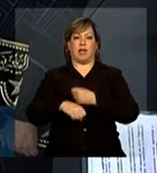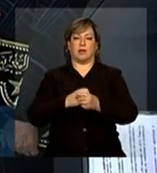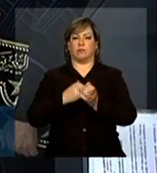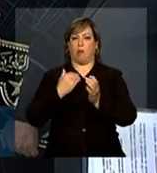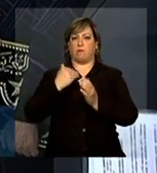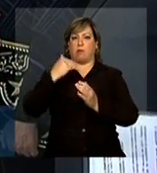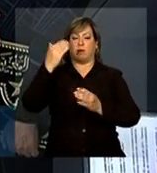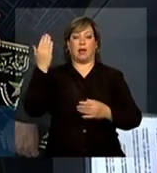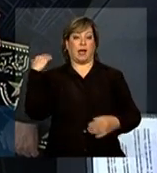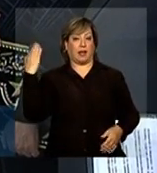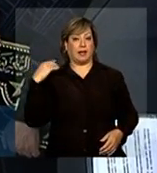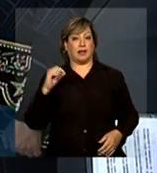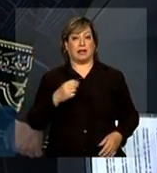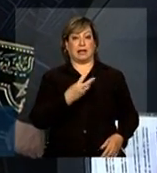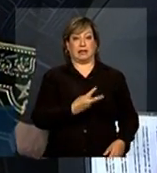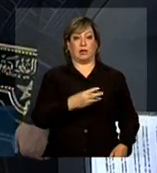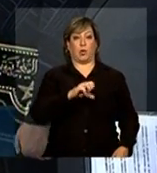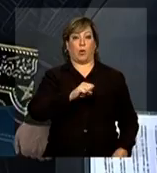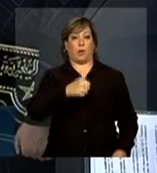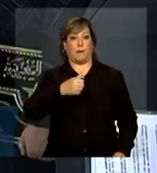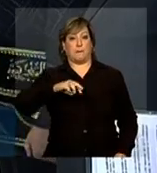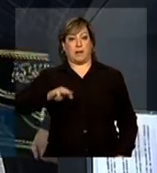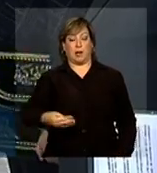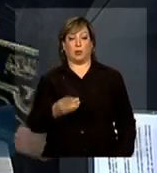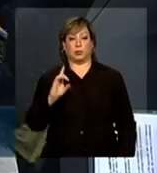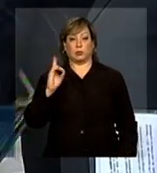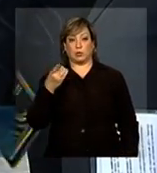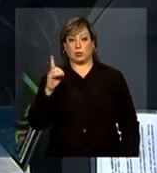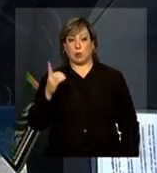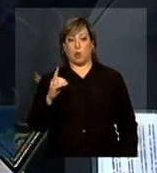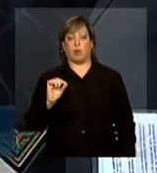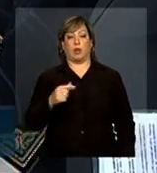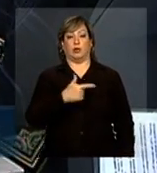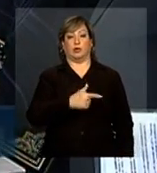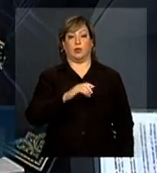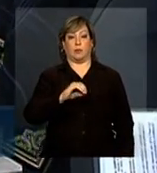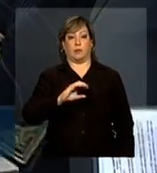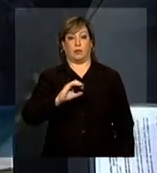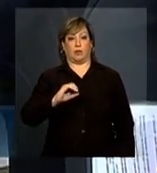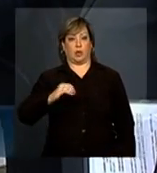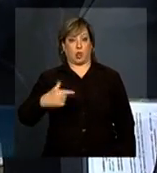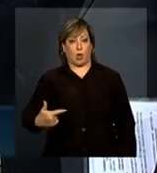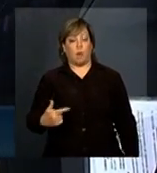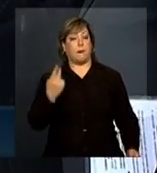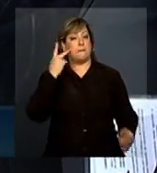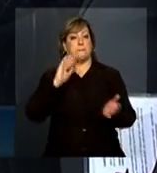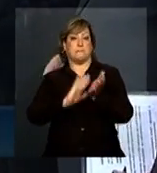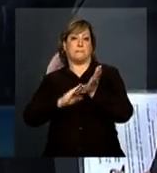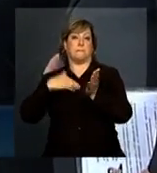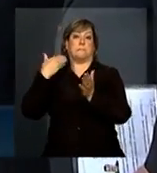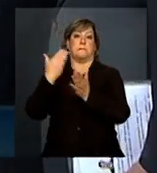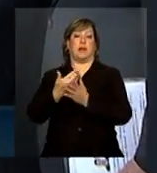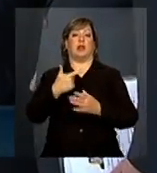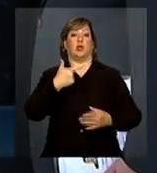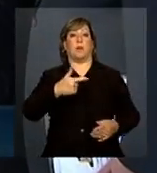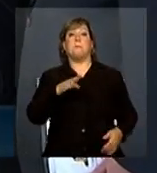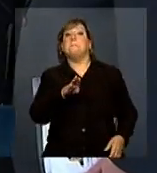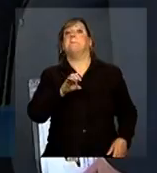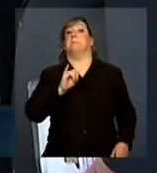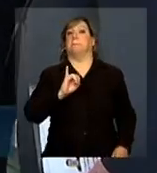de 381 milhões de dólares em 2002 para 2